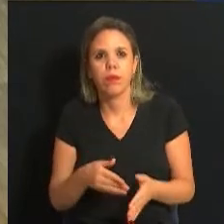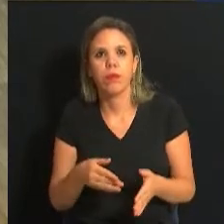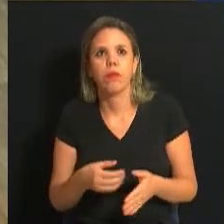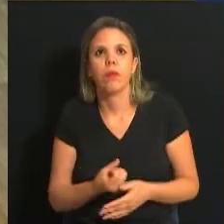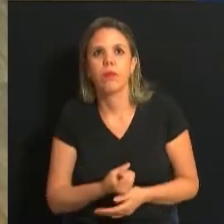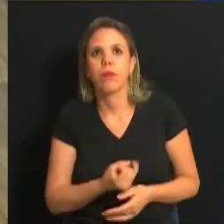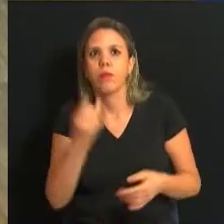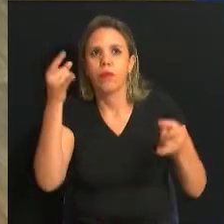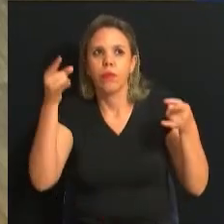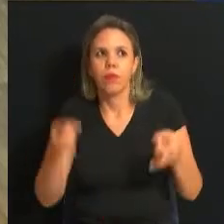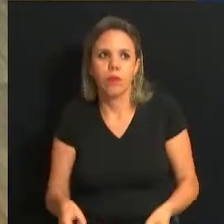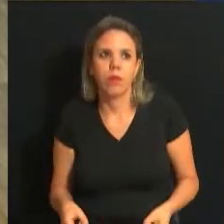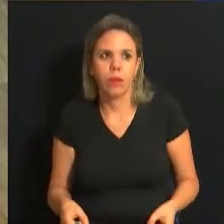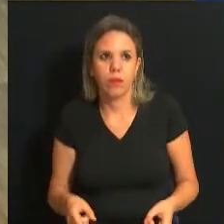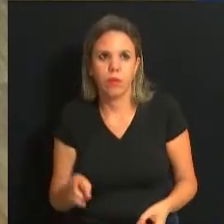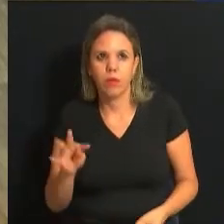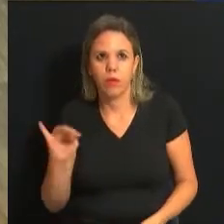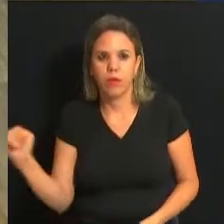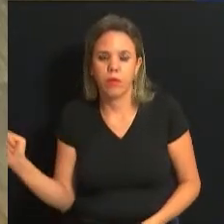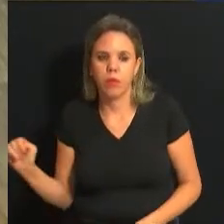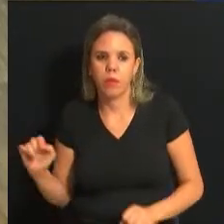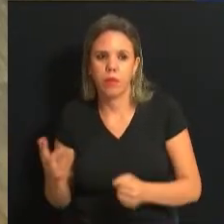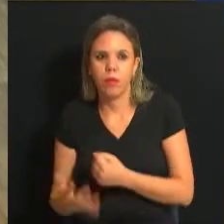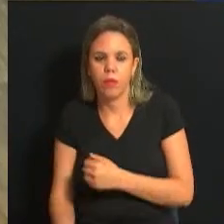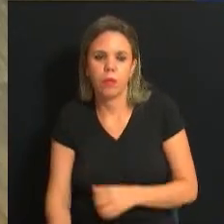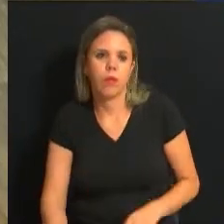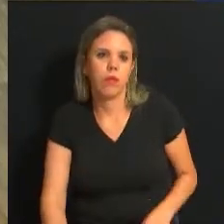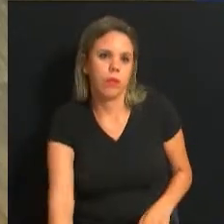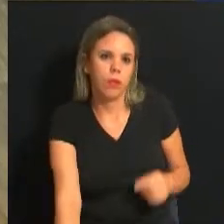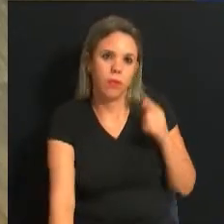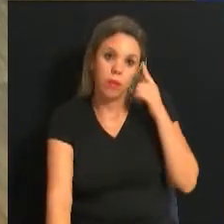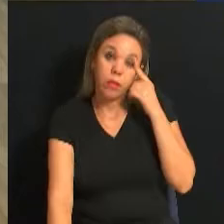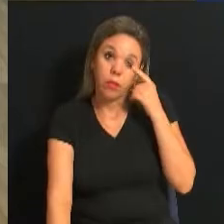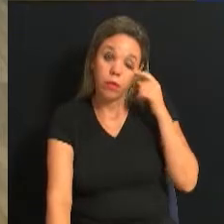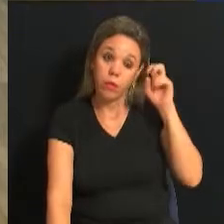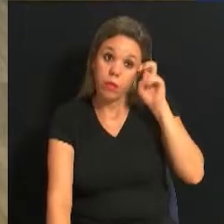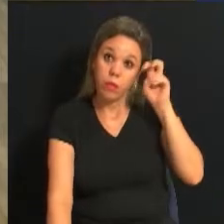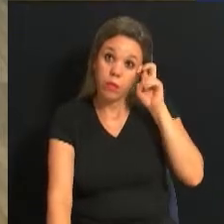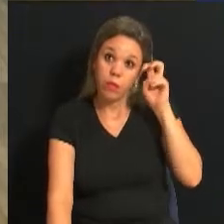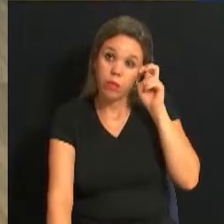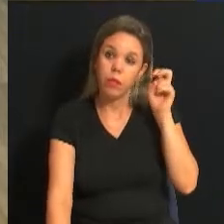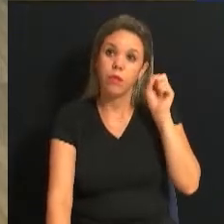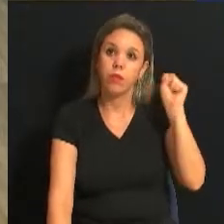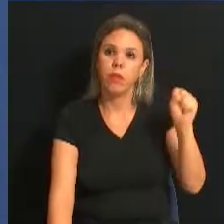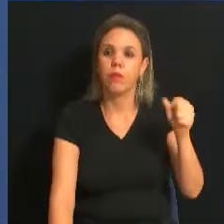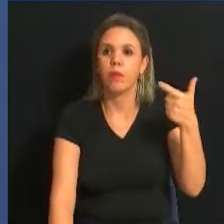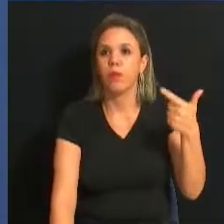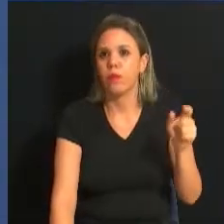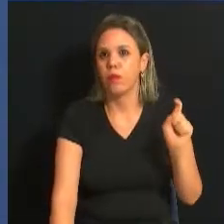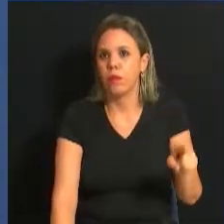taxa de leitos de UTI em relação à Covid-19. Nesta quinta-feira,